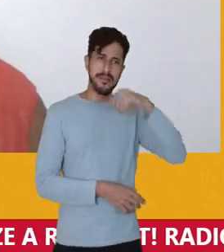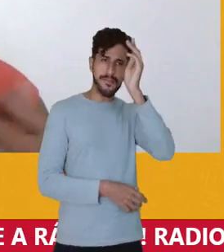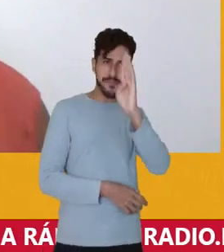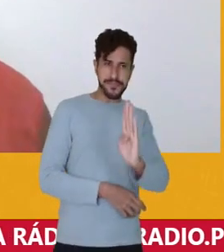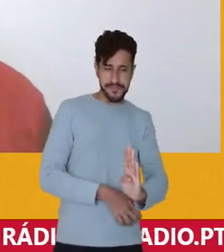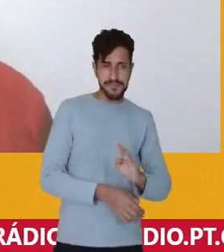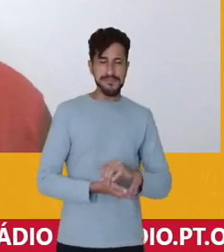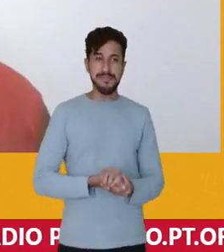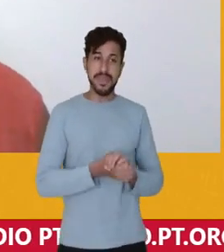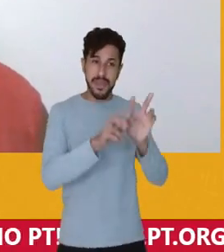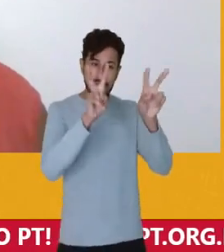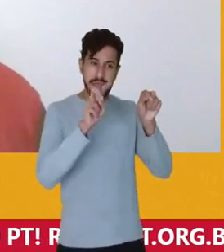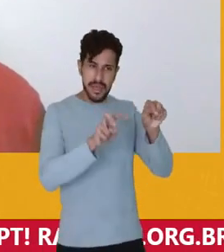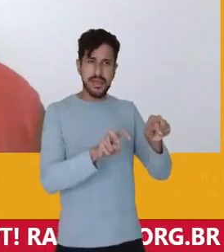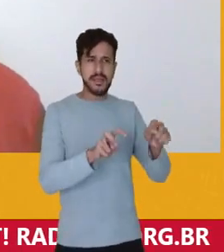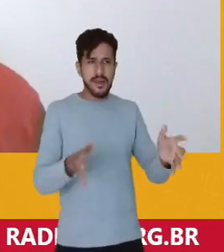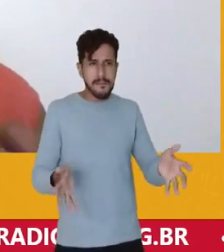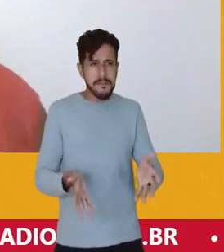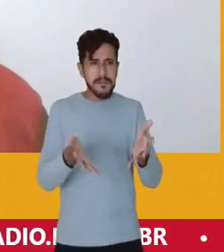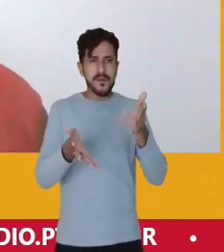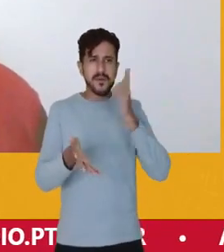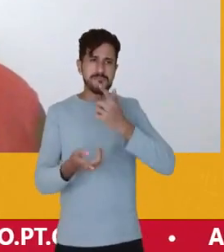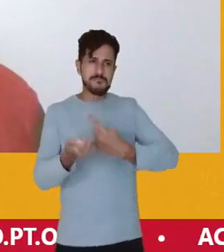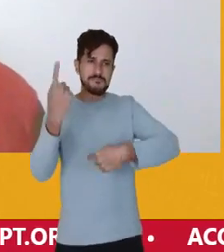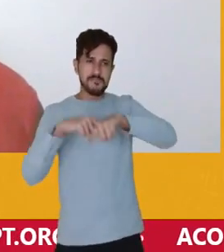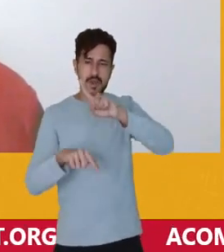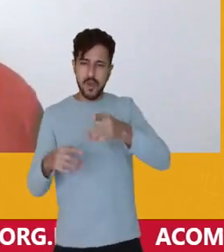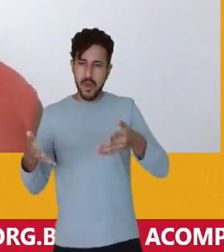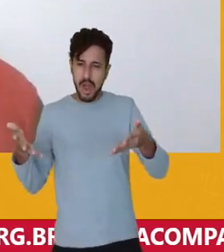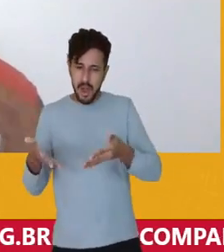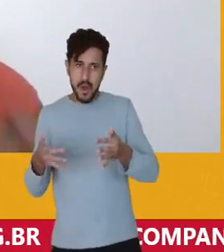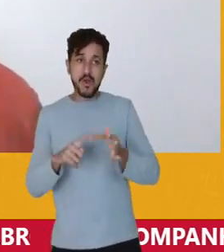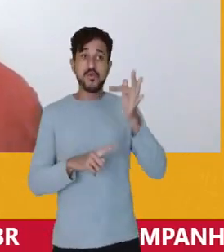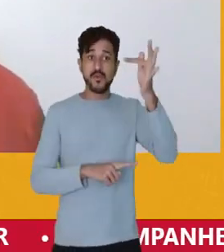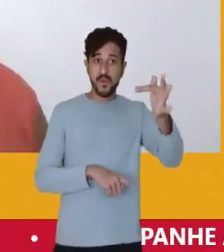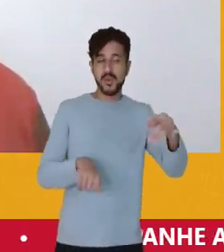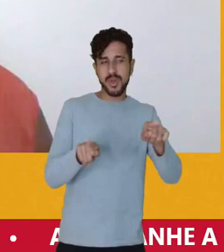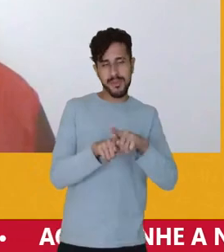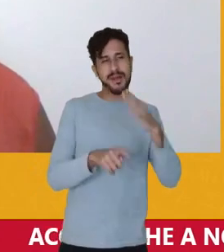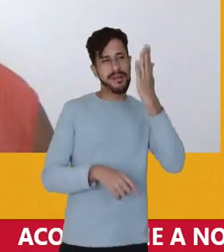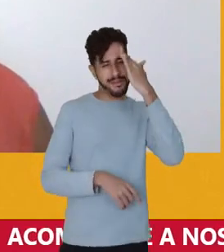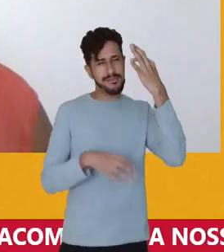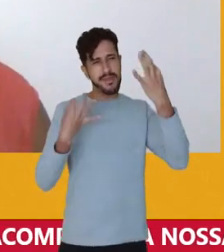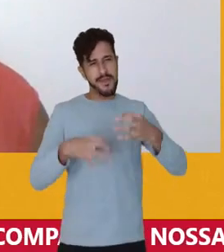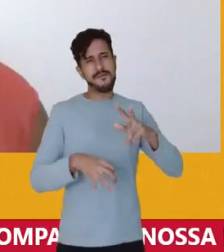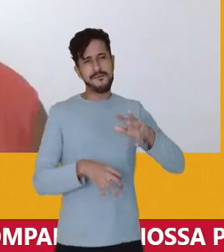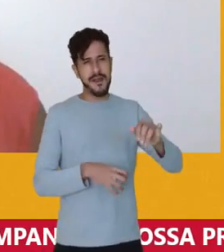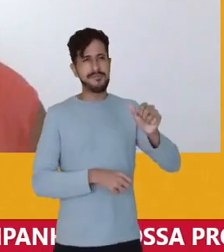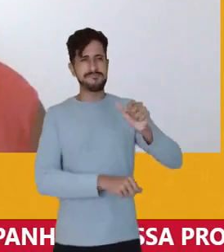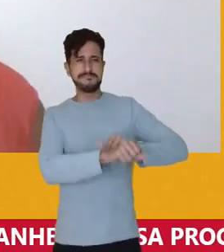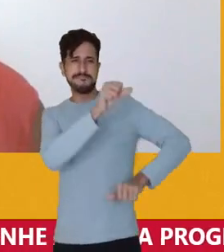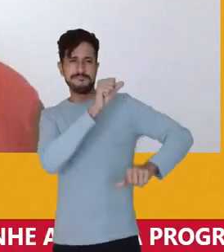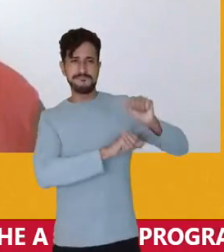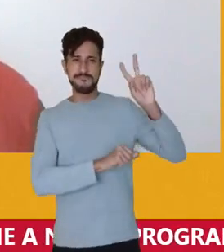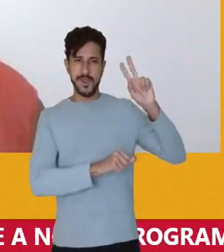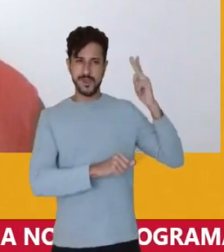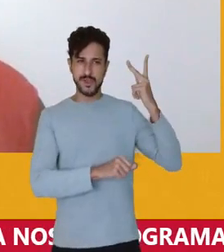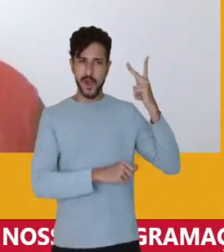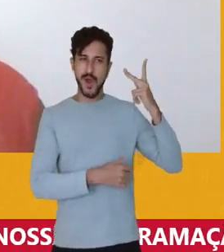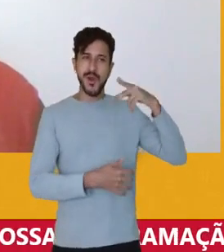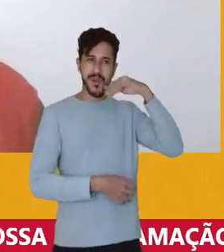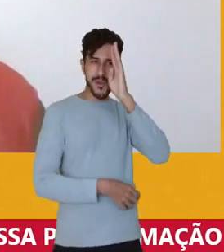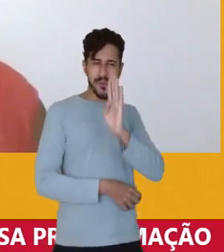país, e isso contribui para mudar o presente e o futuro. E certamente vai mudar a história do Brasil.